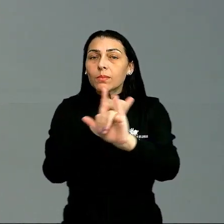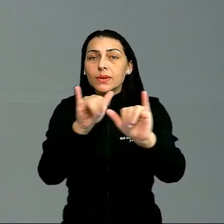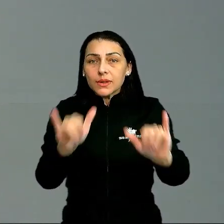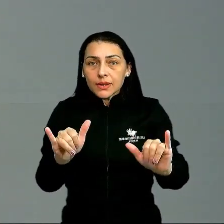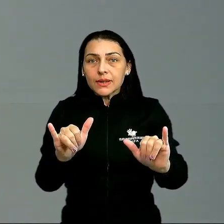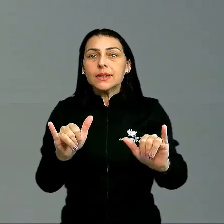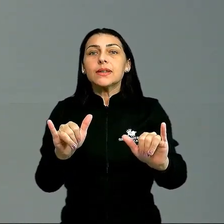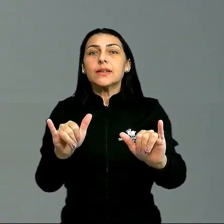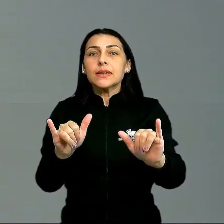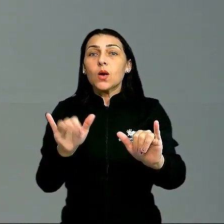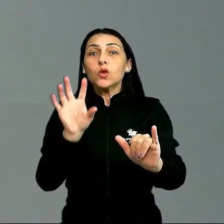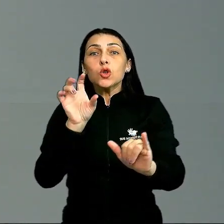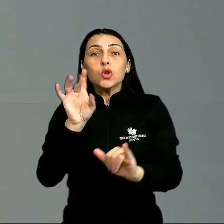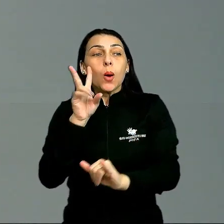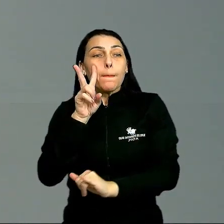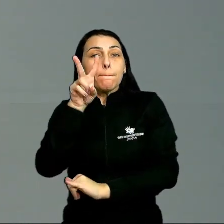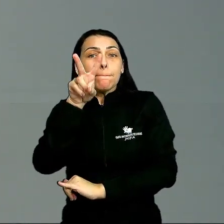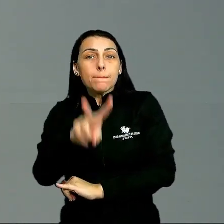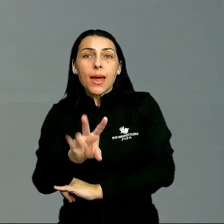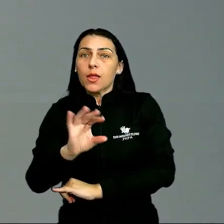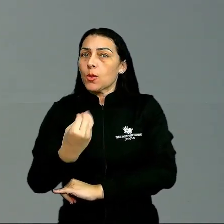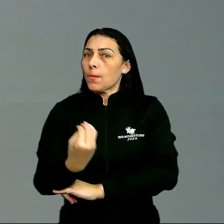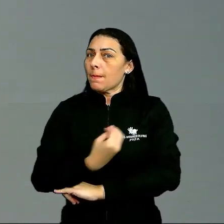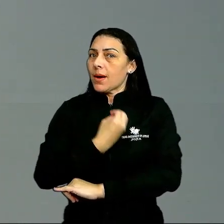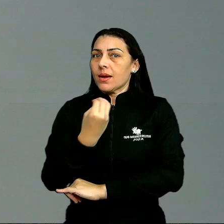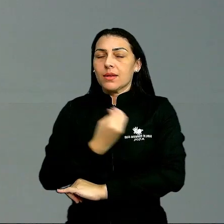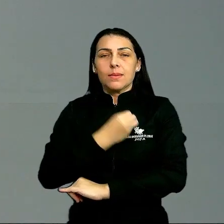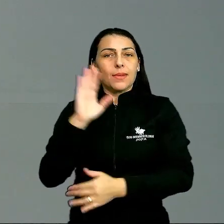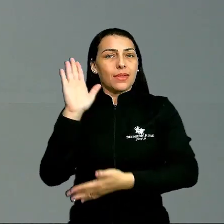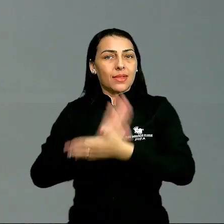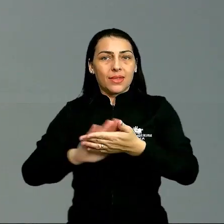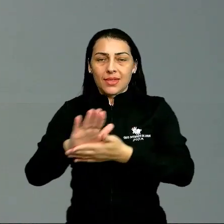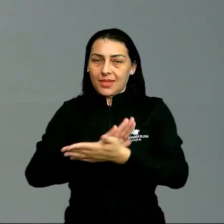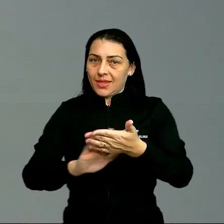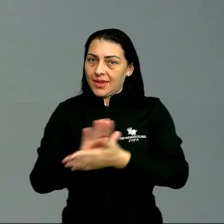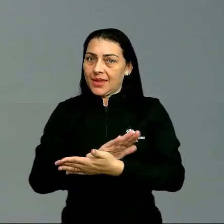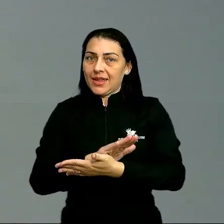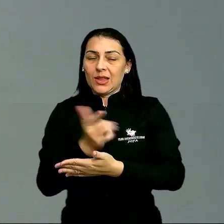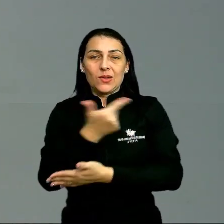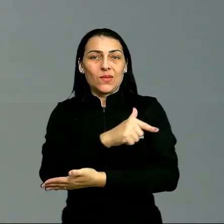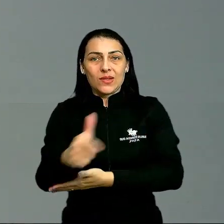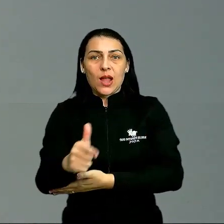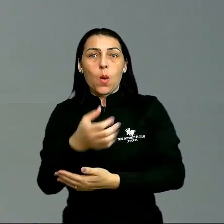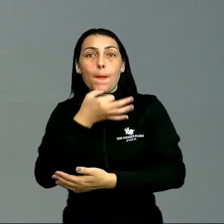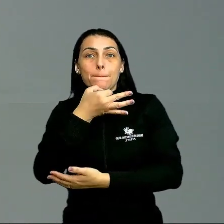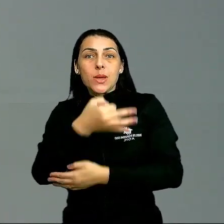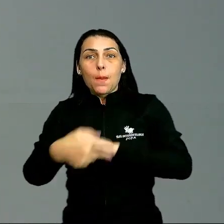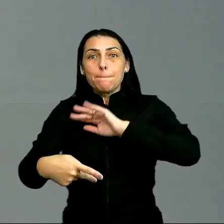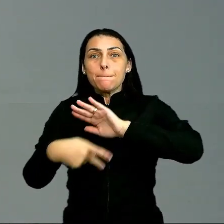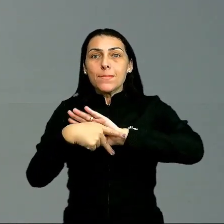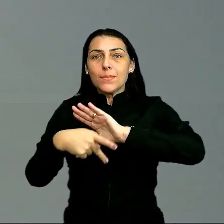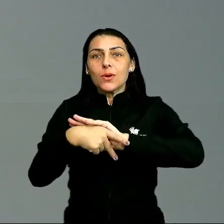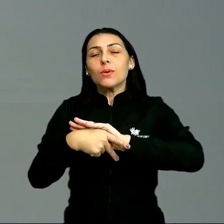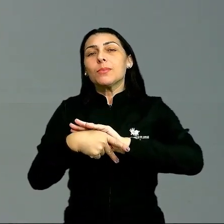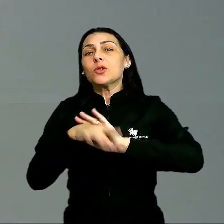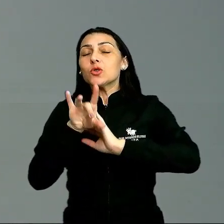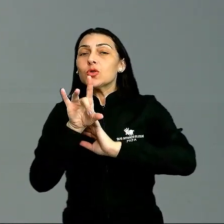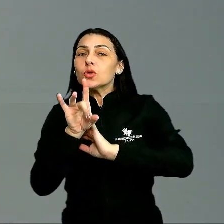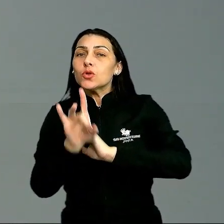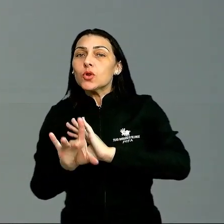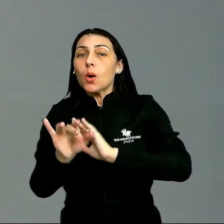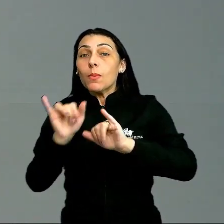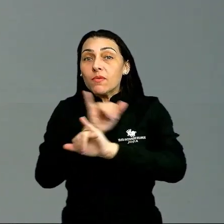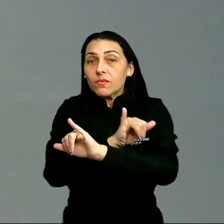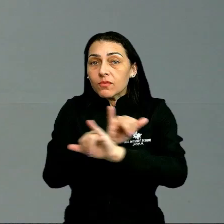informação imparcial. Você vai tirar as suas próprias conclusões. Não existe aqui uma opinião, um juízo de valor, somente